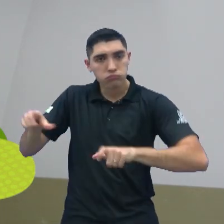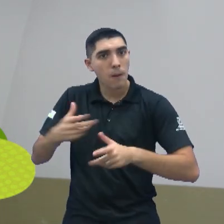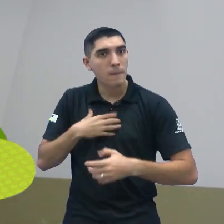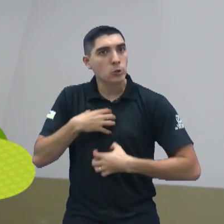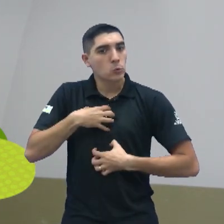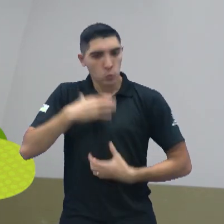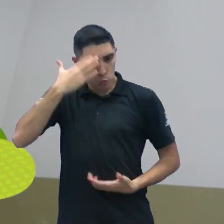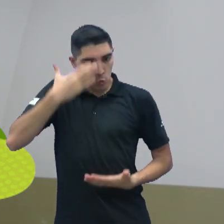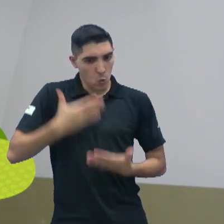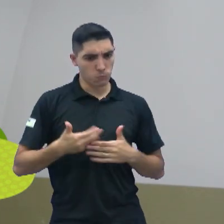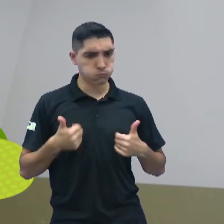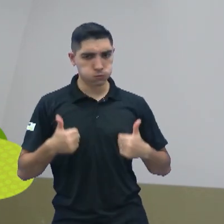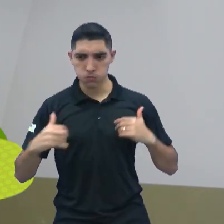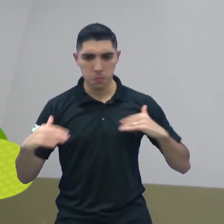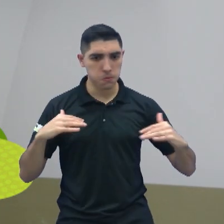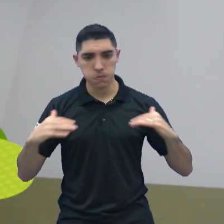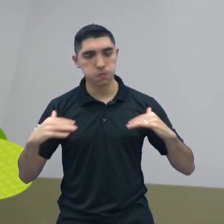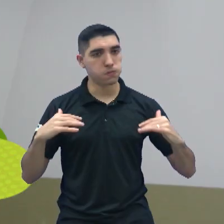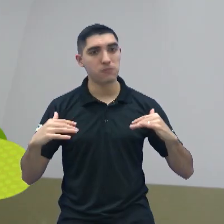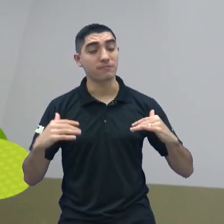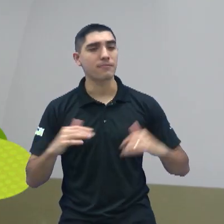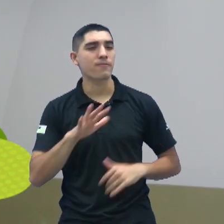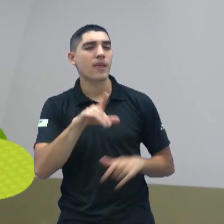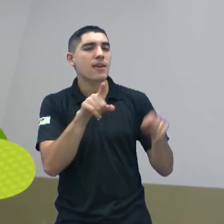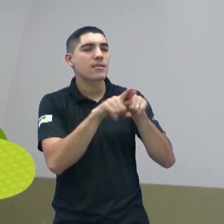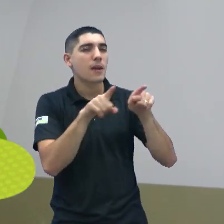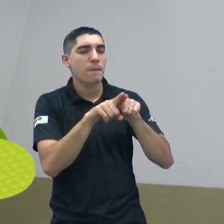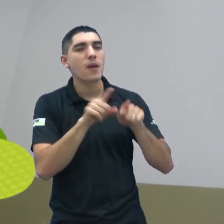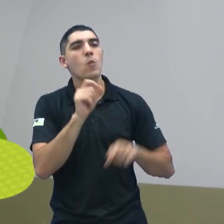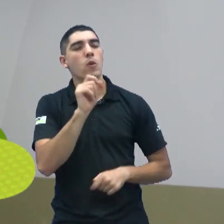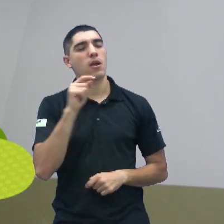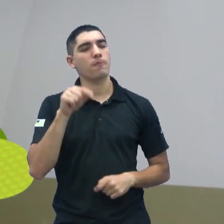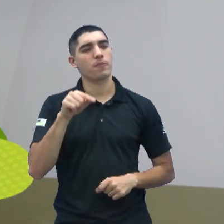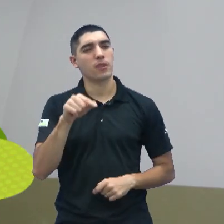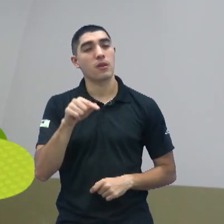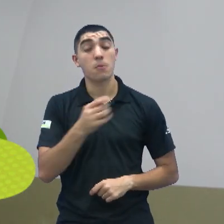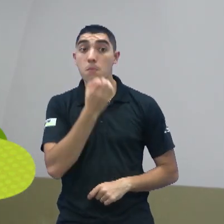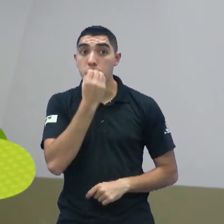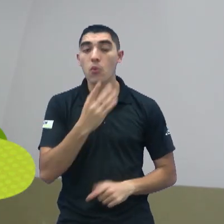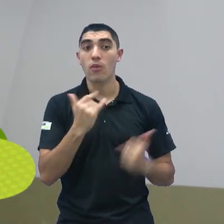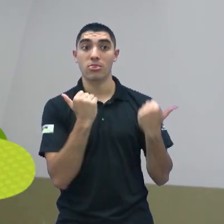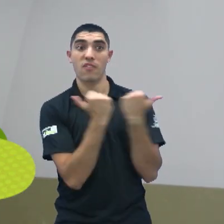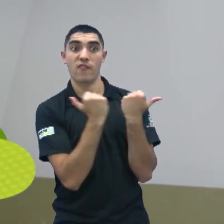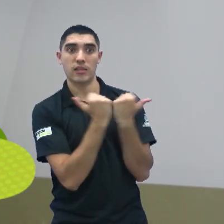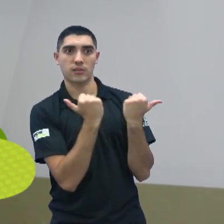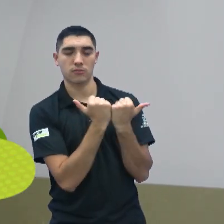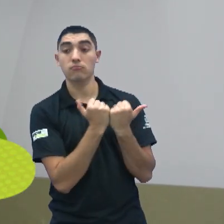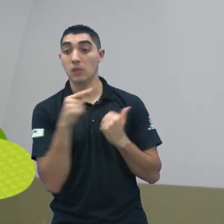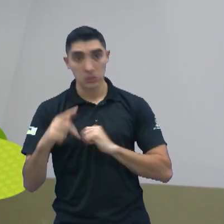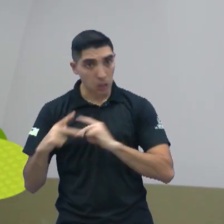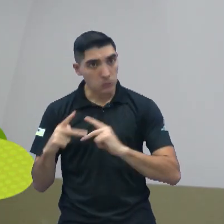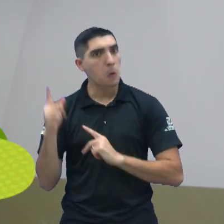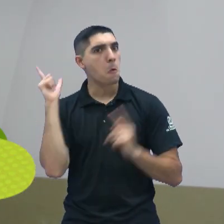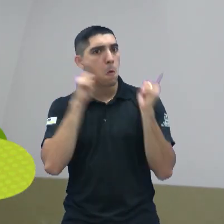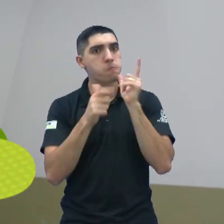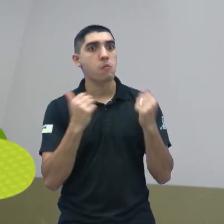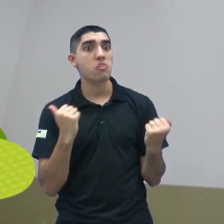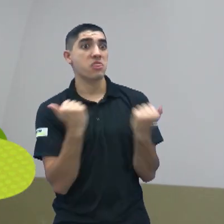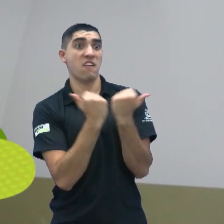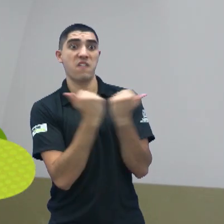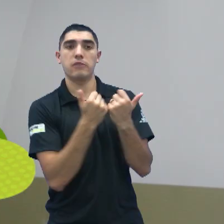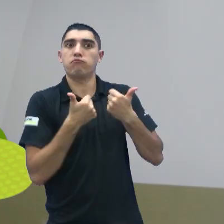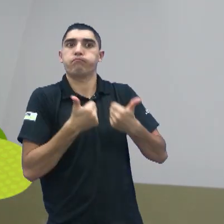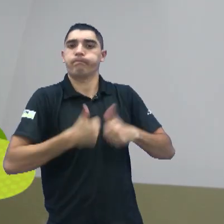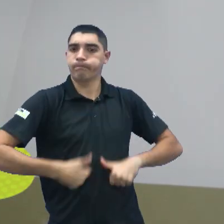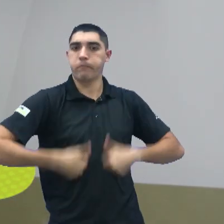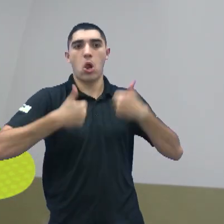um outro ponto bacana também do jogo do São José foi a defesa, né? O São José pegou mais os rebotes, teve um primeiro